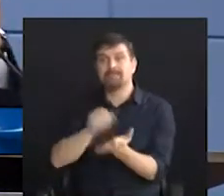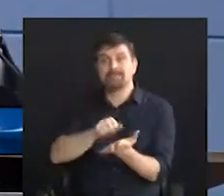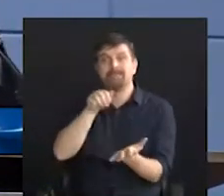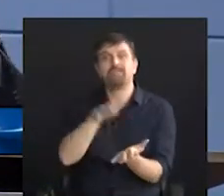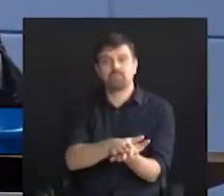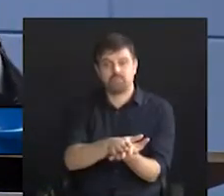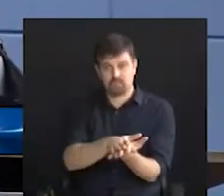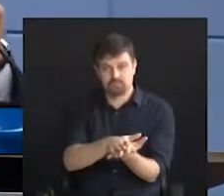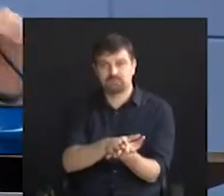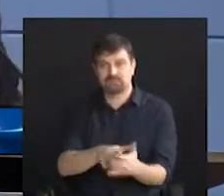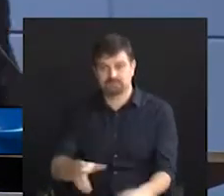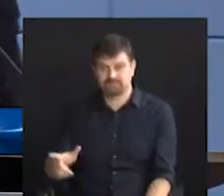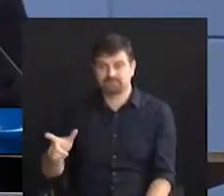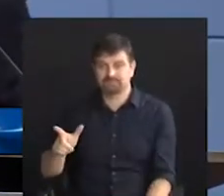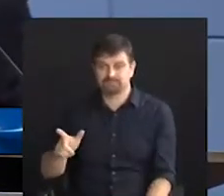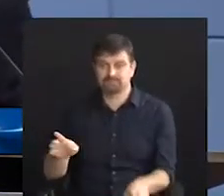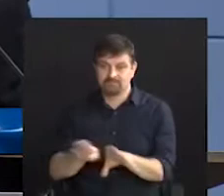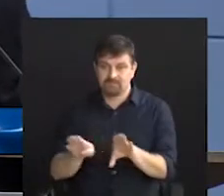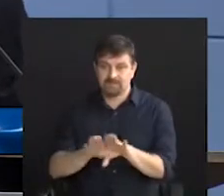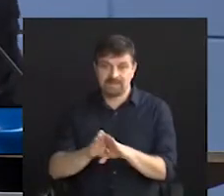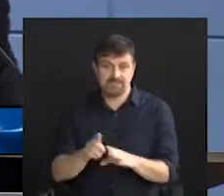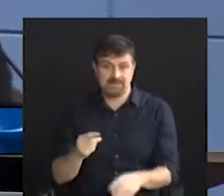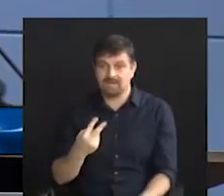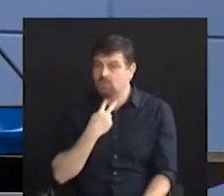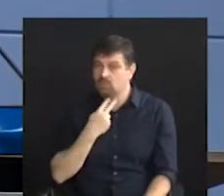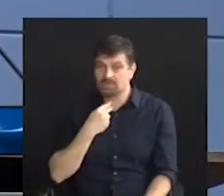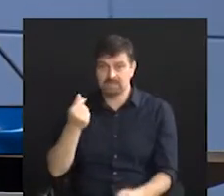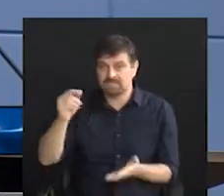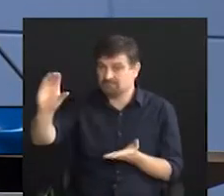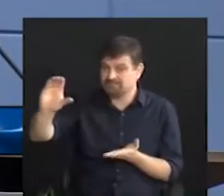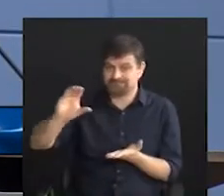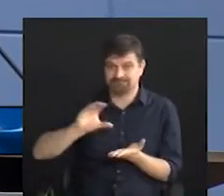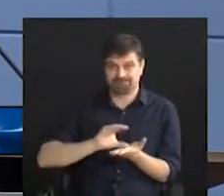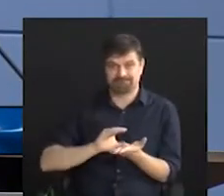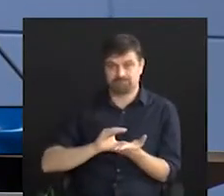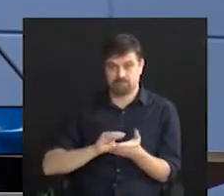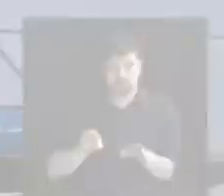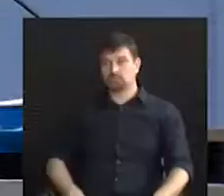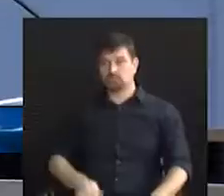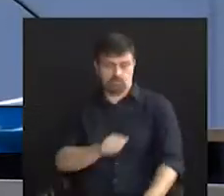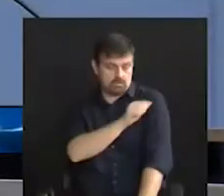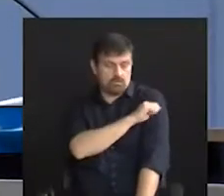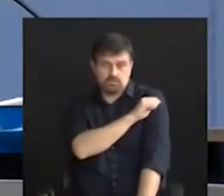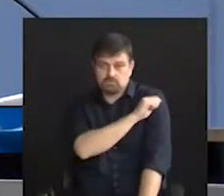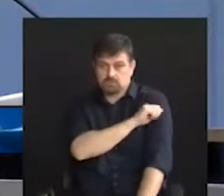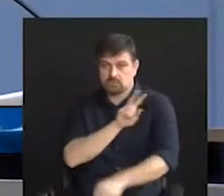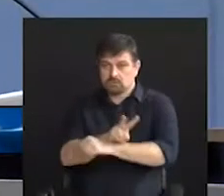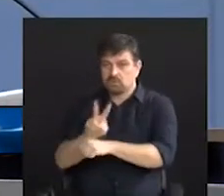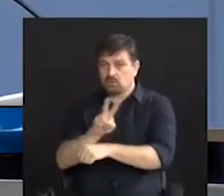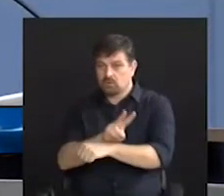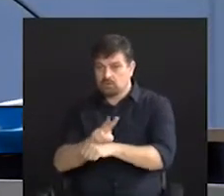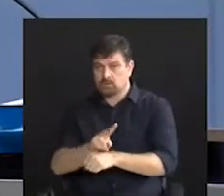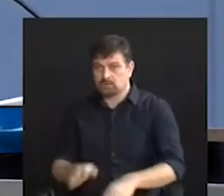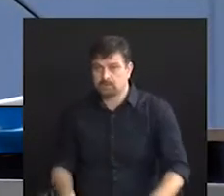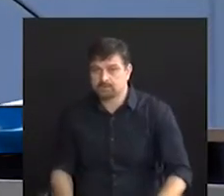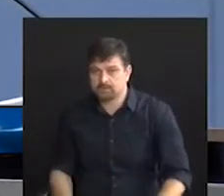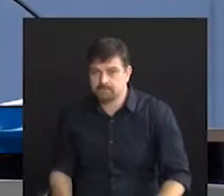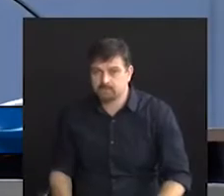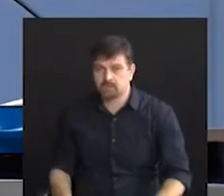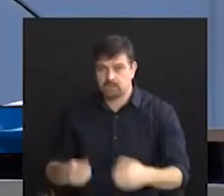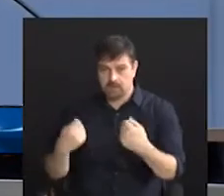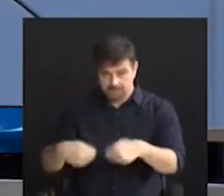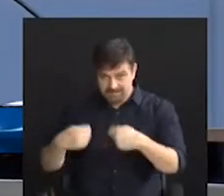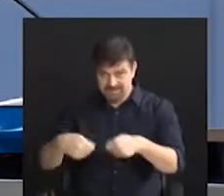sanções, inclusive ao congelamento de verbas destinadas para a área. O presidente da Comissão de Educação,